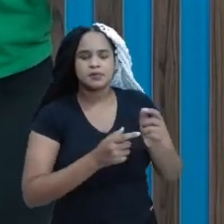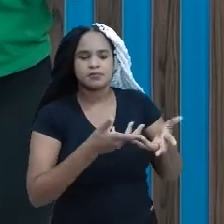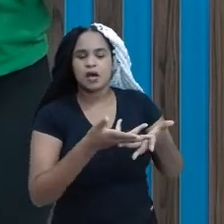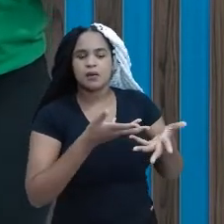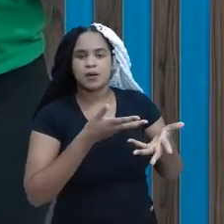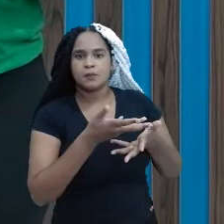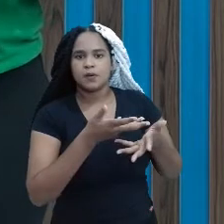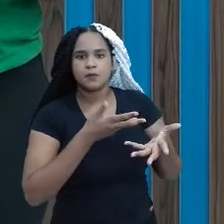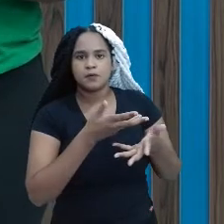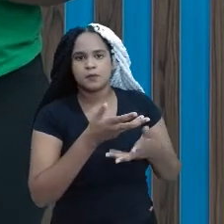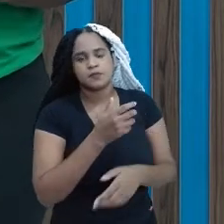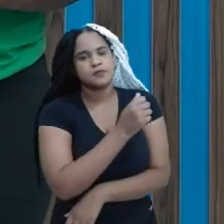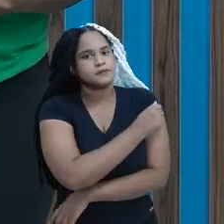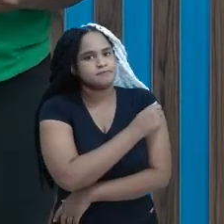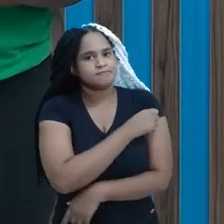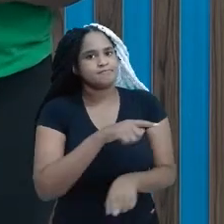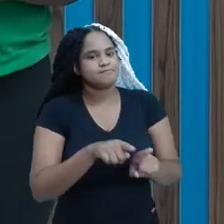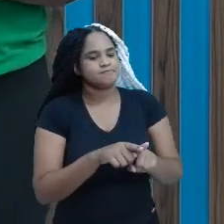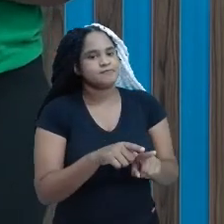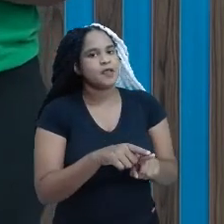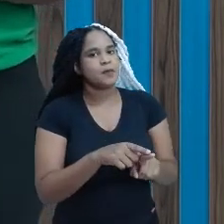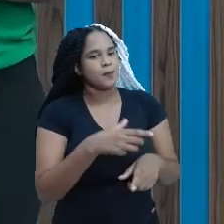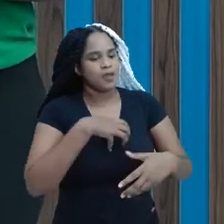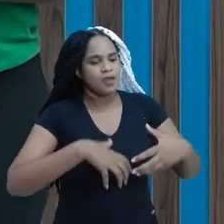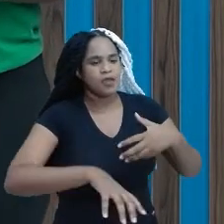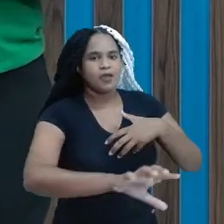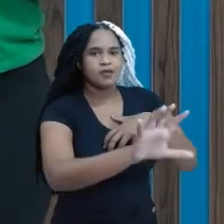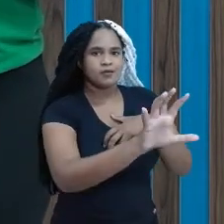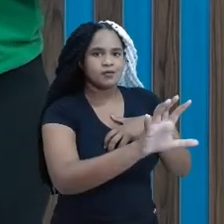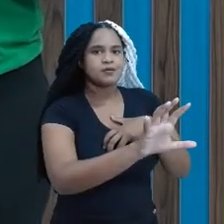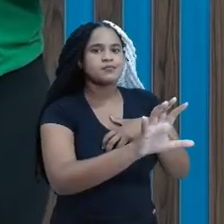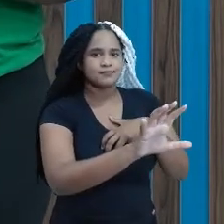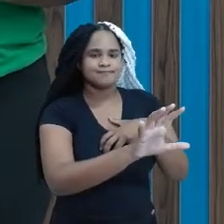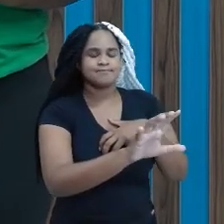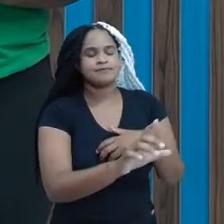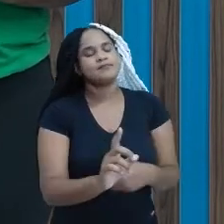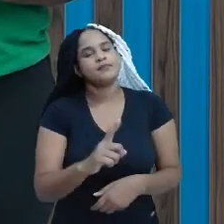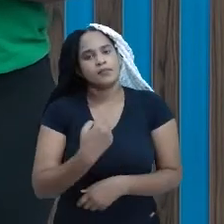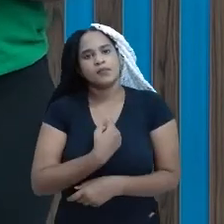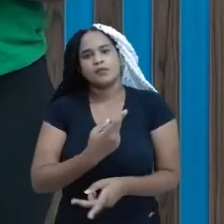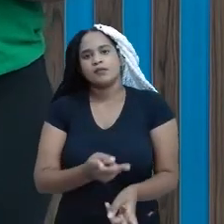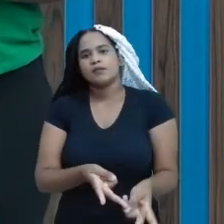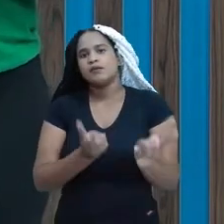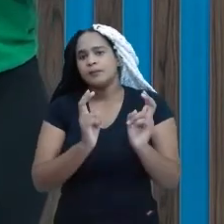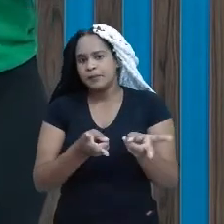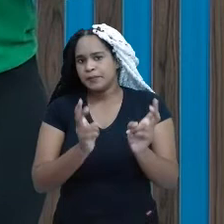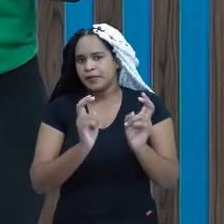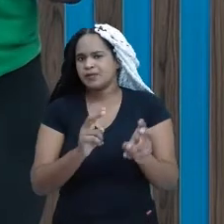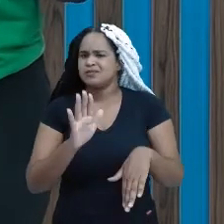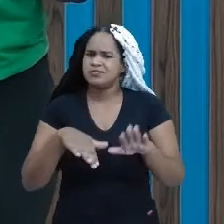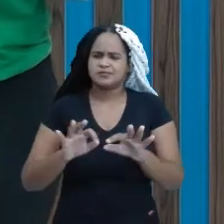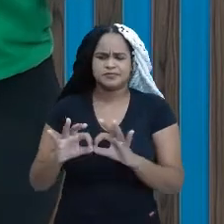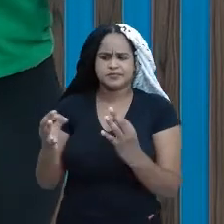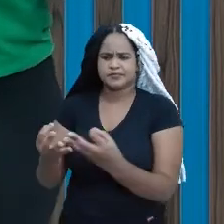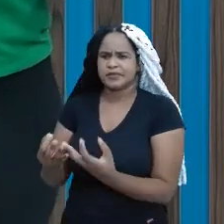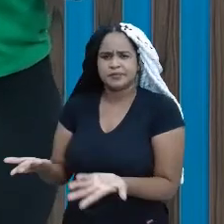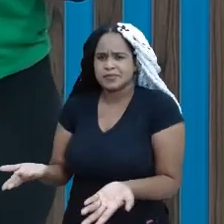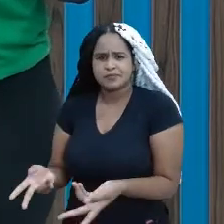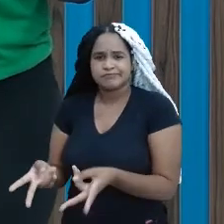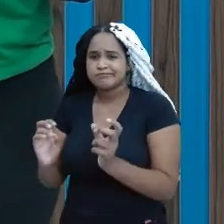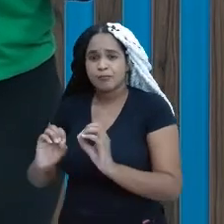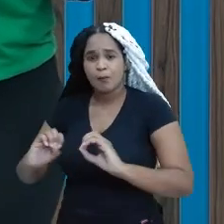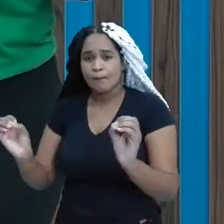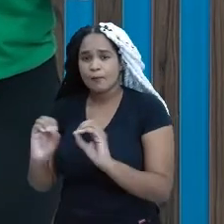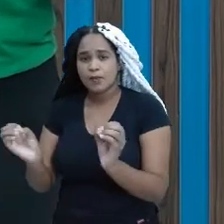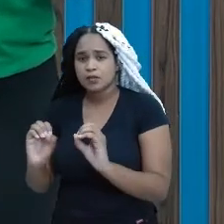socialização desse estudante, a empatia com o colega. Então, tudo isso é percebido que muitas vezes na família não